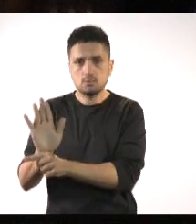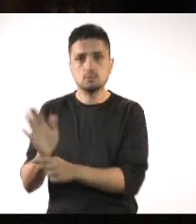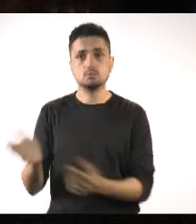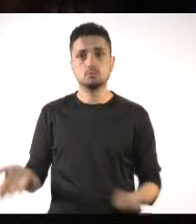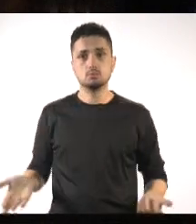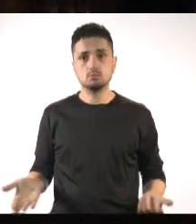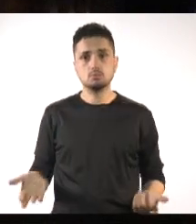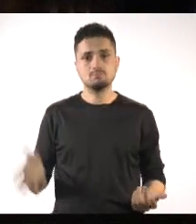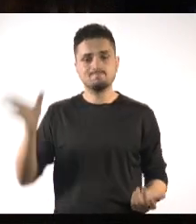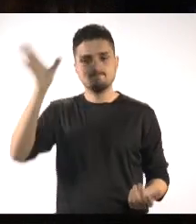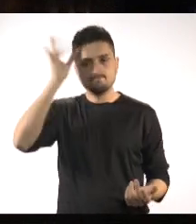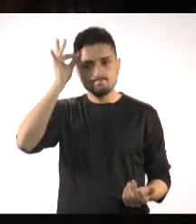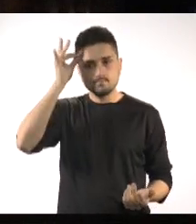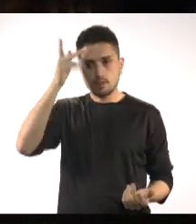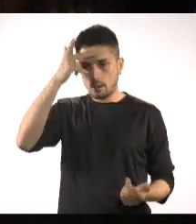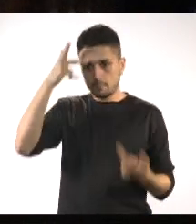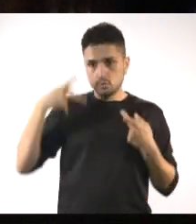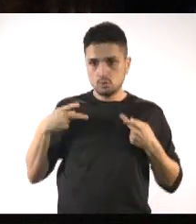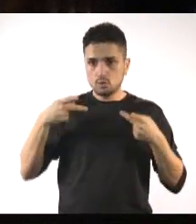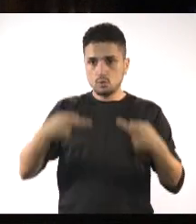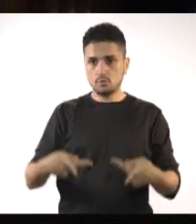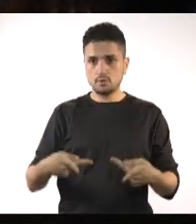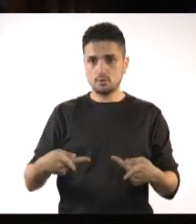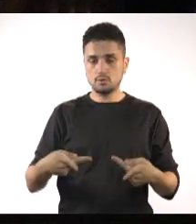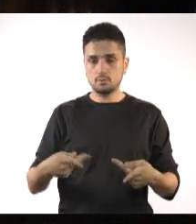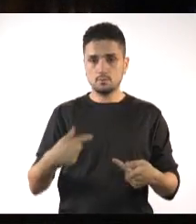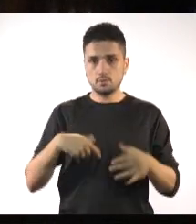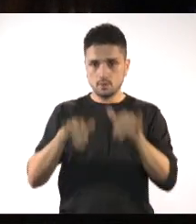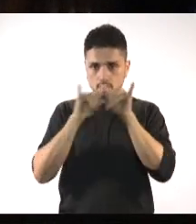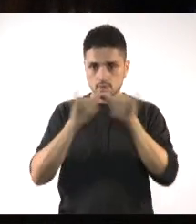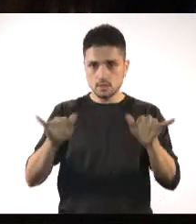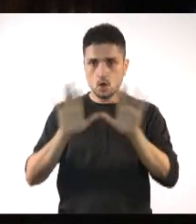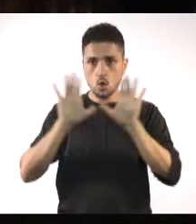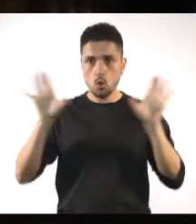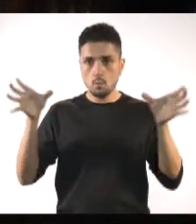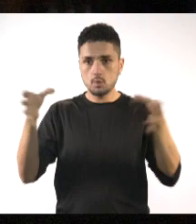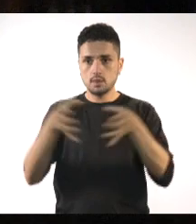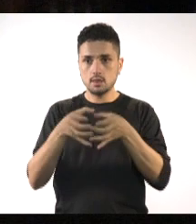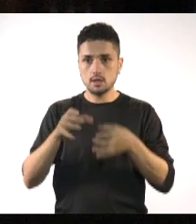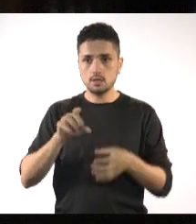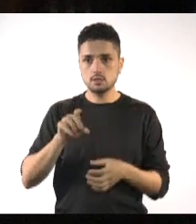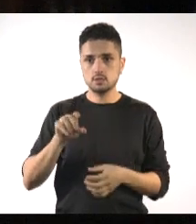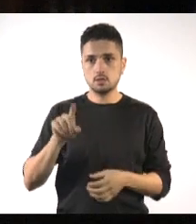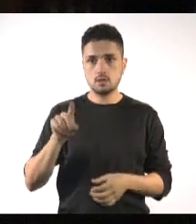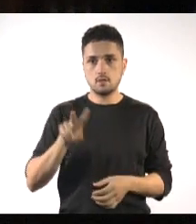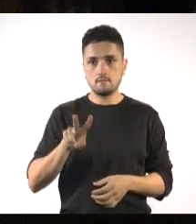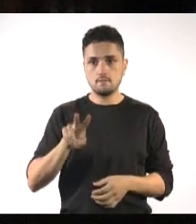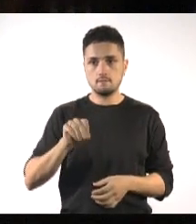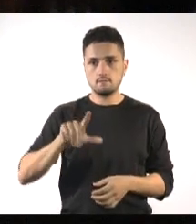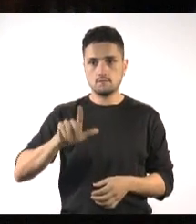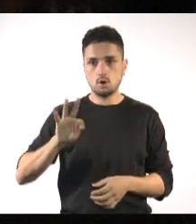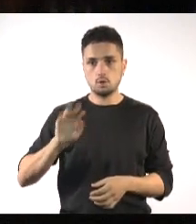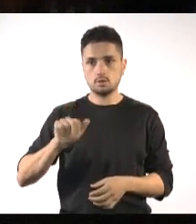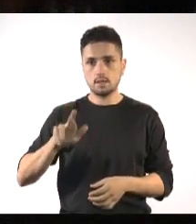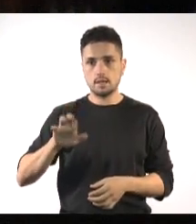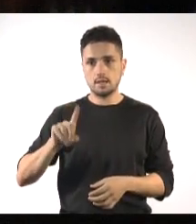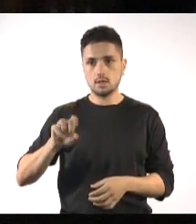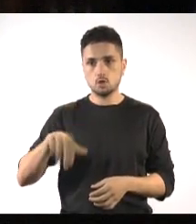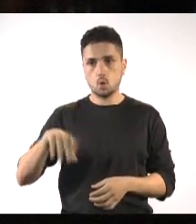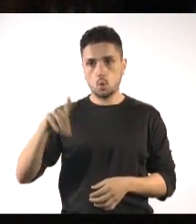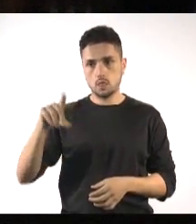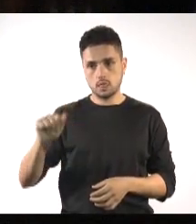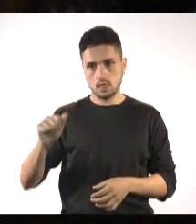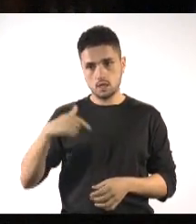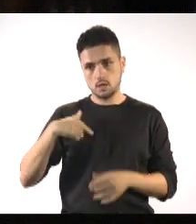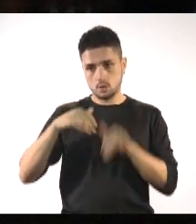me convidaram para falar para a comunidade da Diocese de Volta Redonda, e eu dizia,